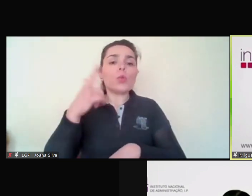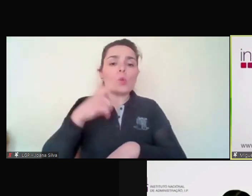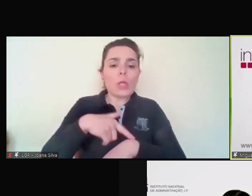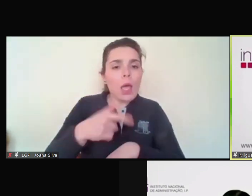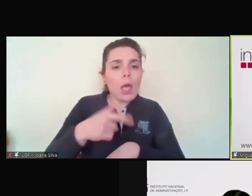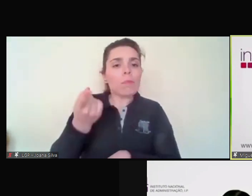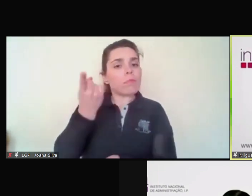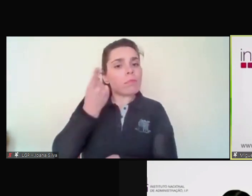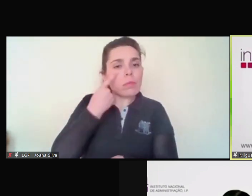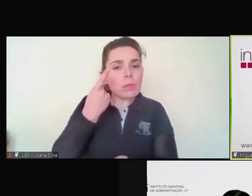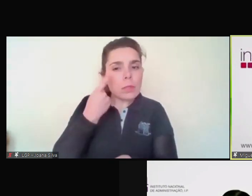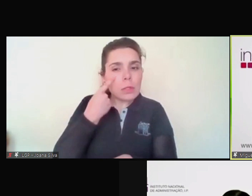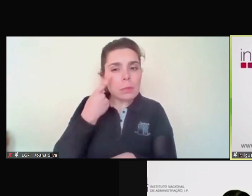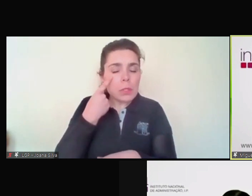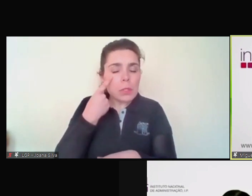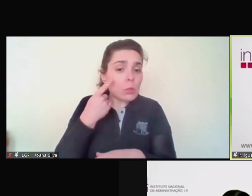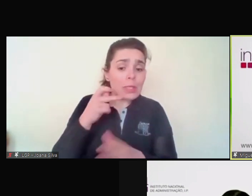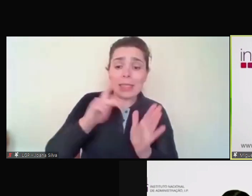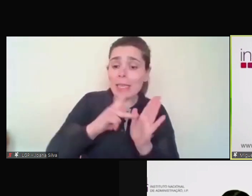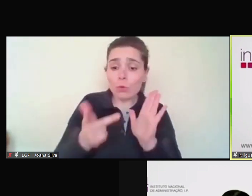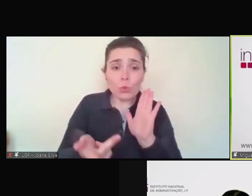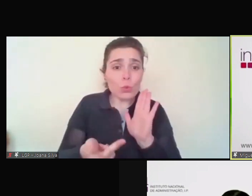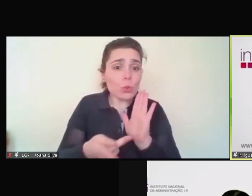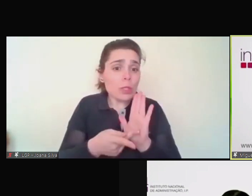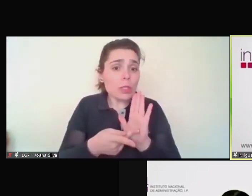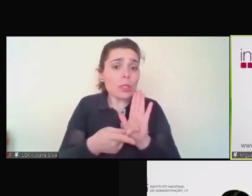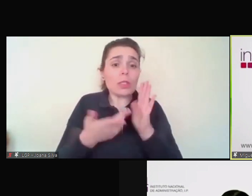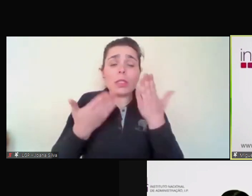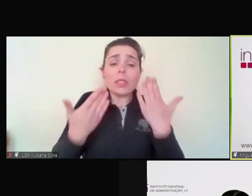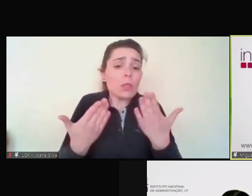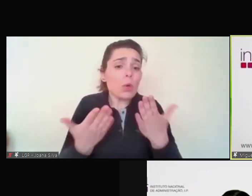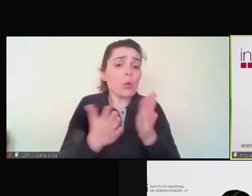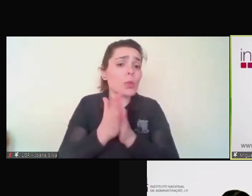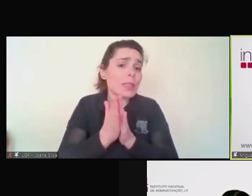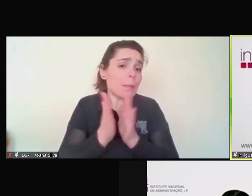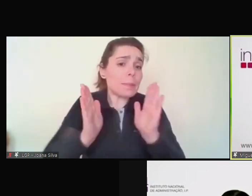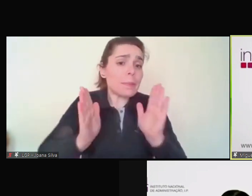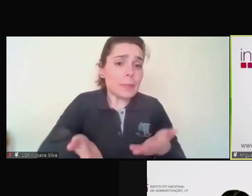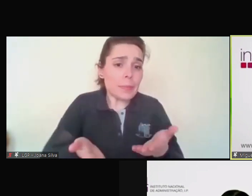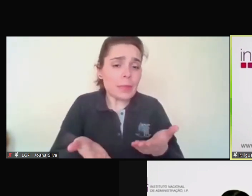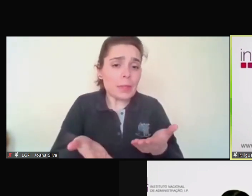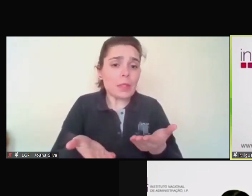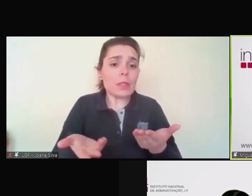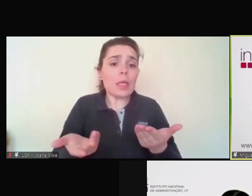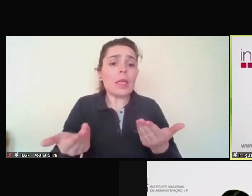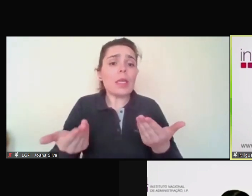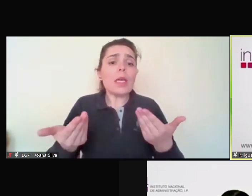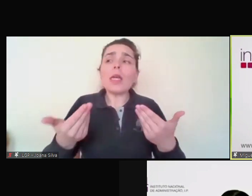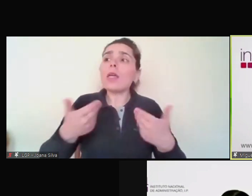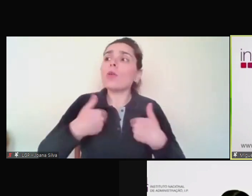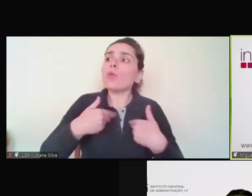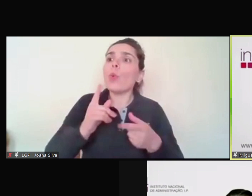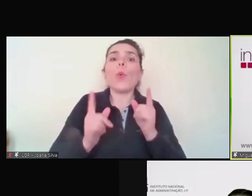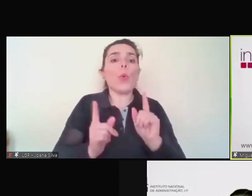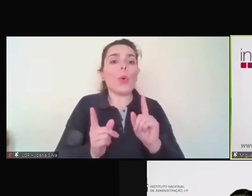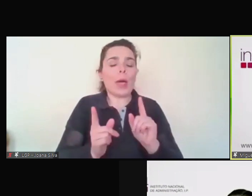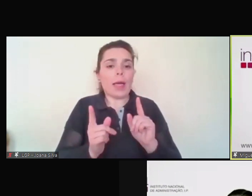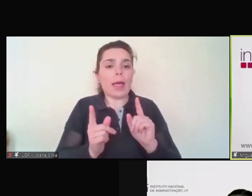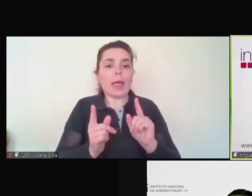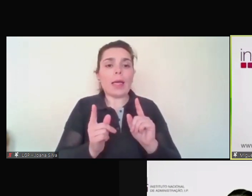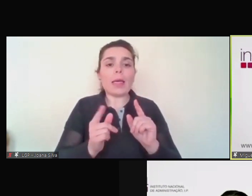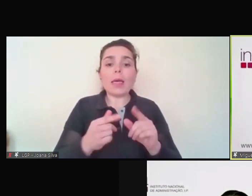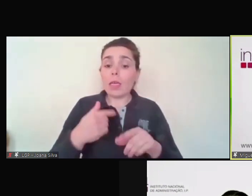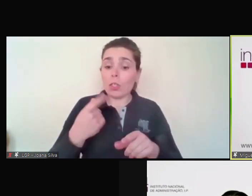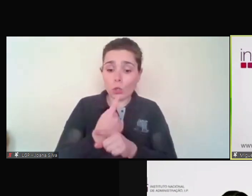conhecimento em torno de tecnologias emergentes, que na prática vão ajudar-nos a dilatar as fronteiras de possibilidades da nossa